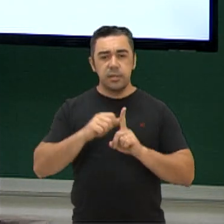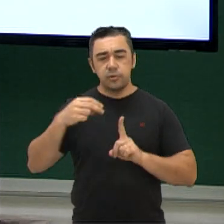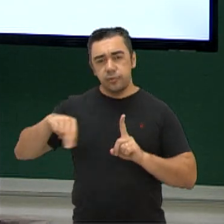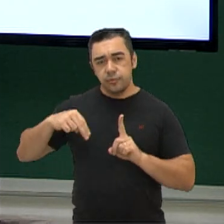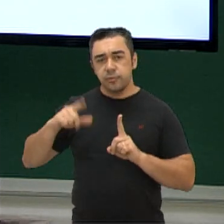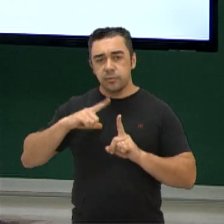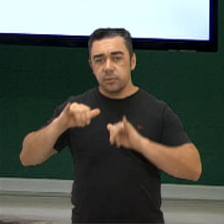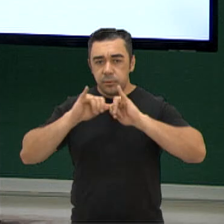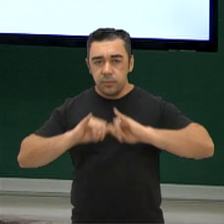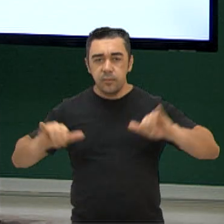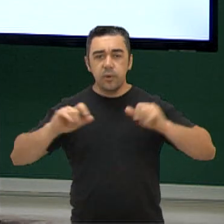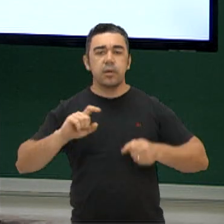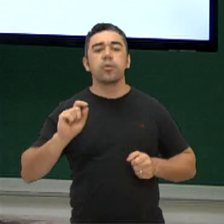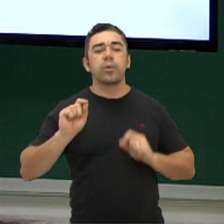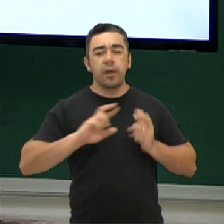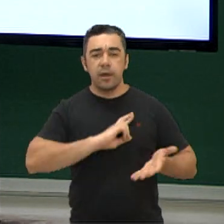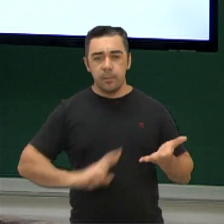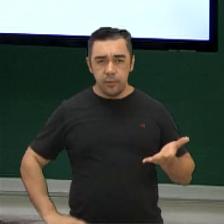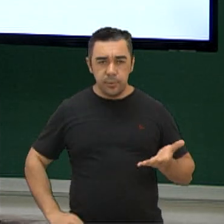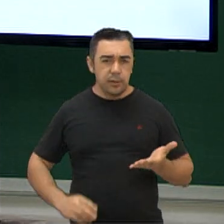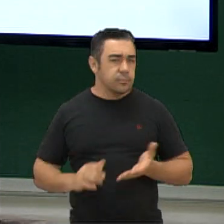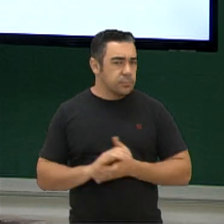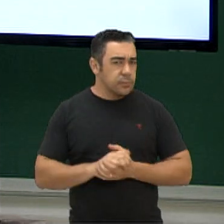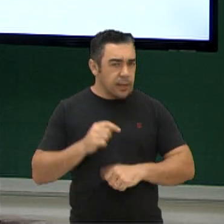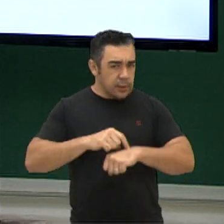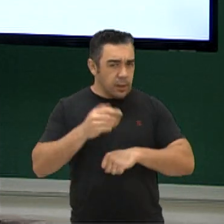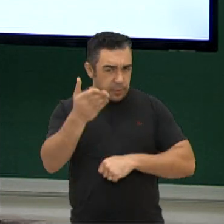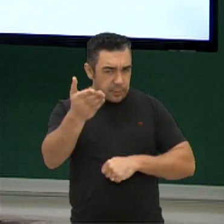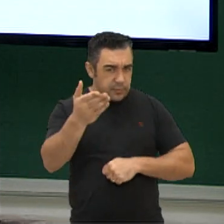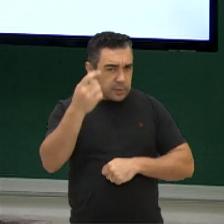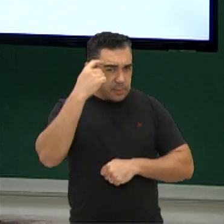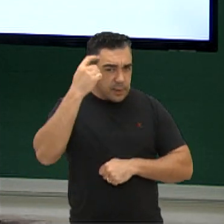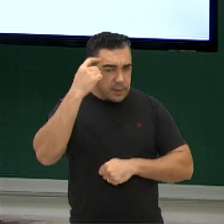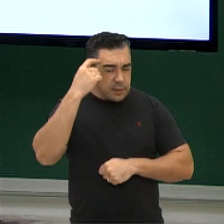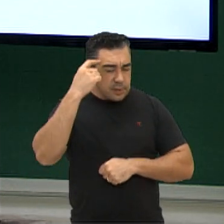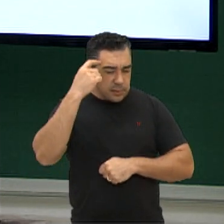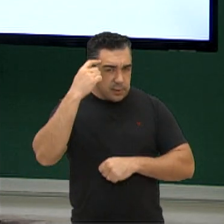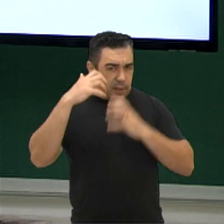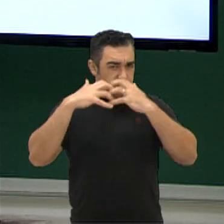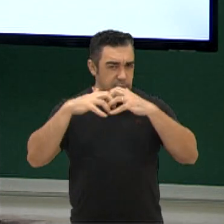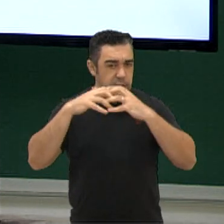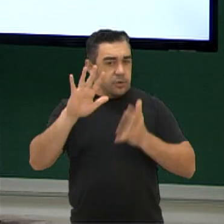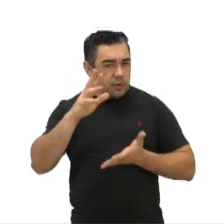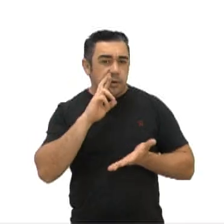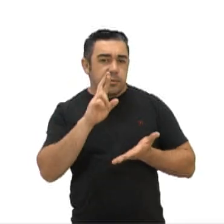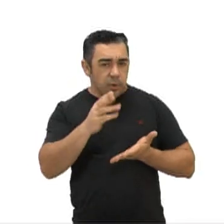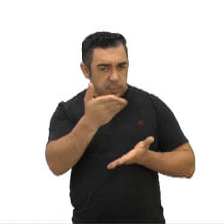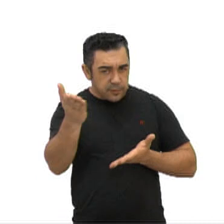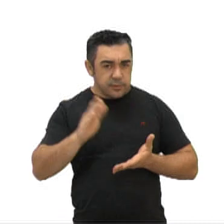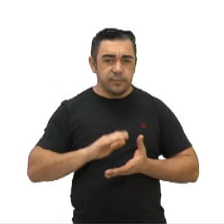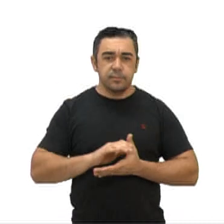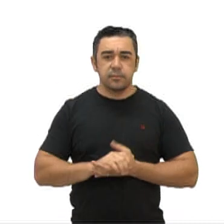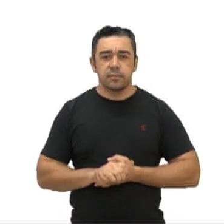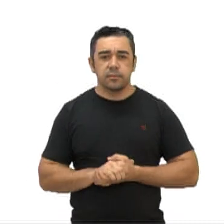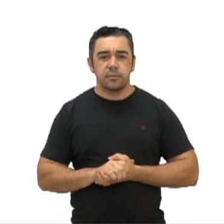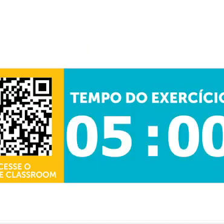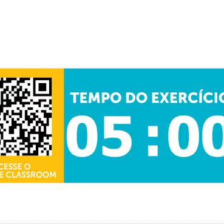da proclamação da República. Vamos lá? Tempo na tela, pensa, reflita e eu já trago a resposta para vocês.